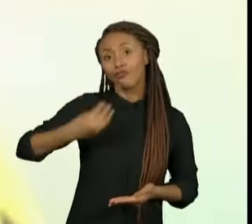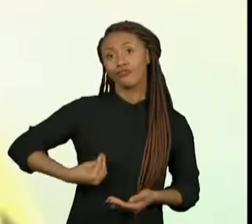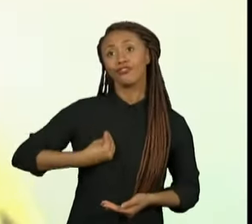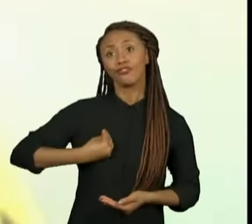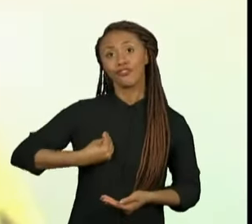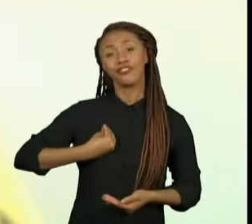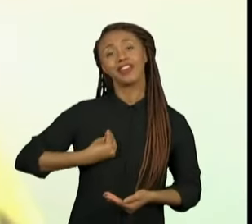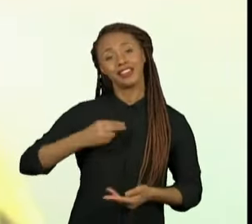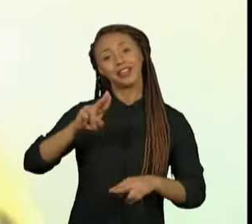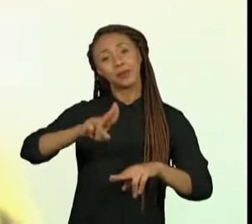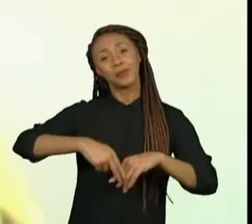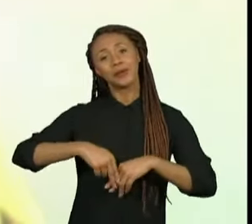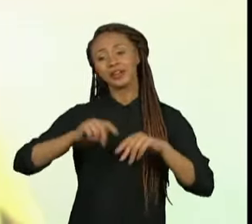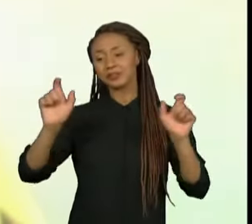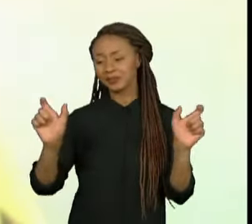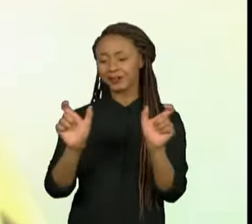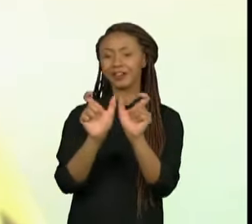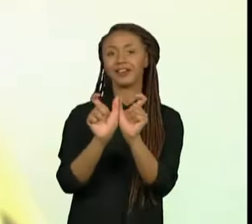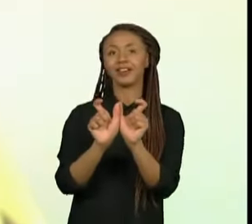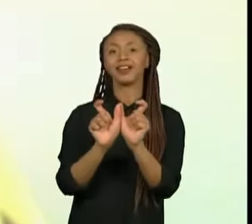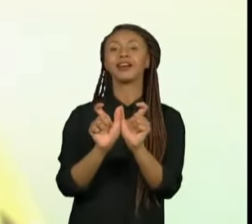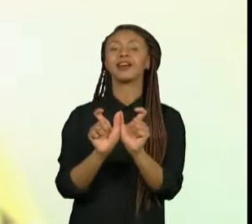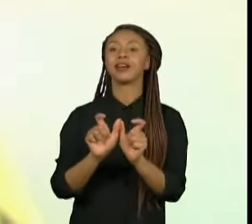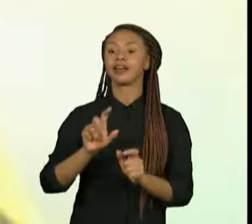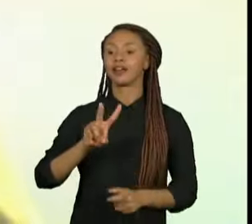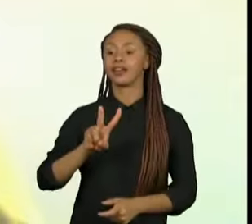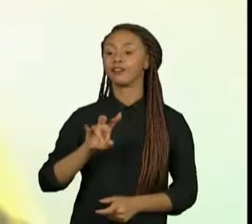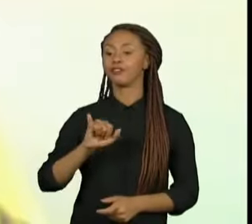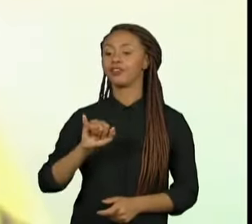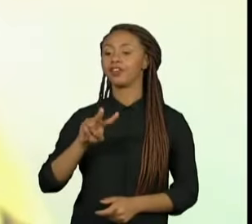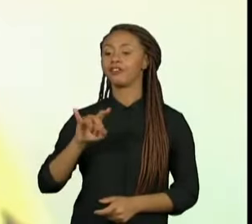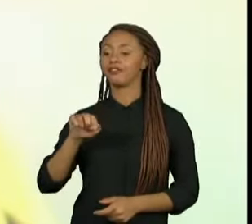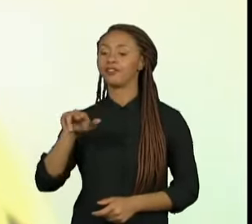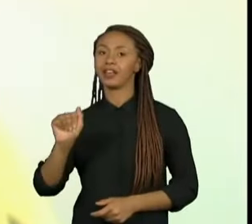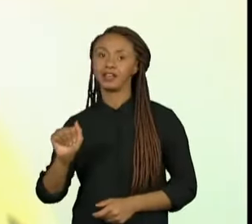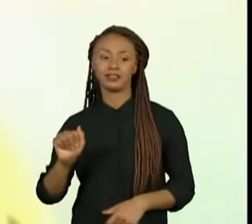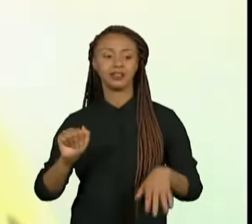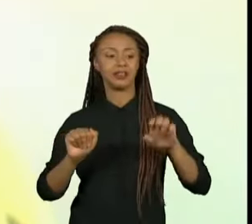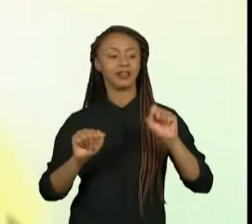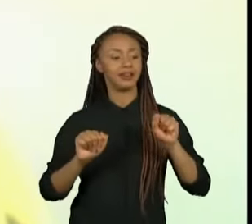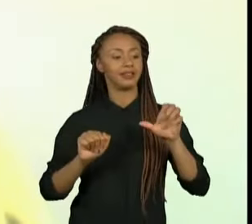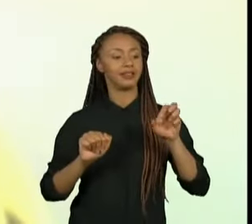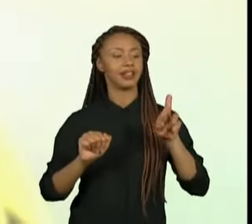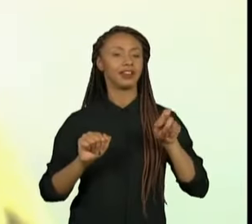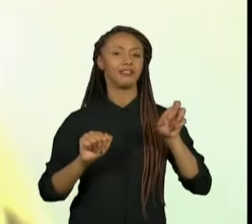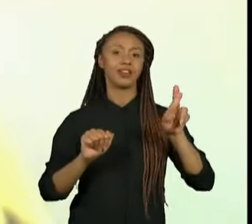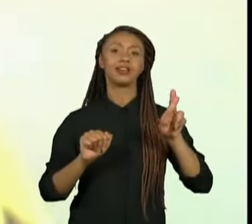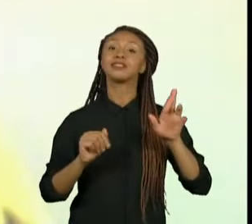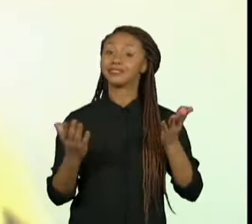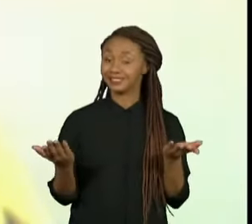é escrevivência, né? Essa vivência que não precisa de ser uma vivência...